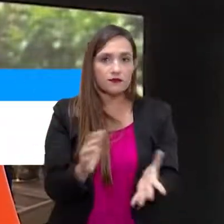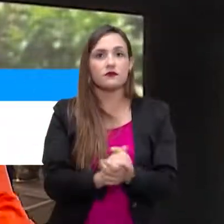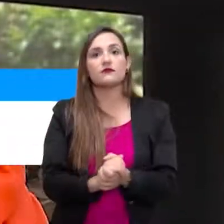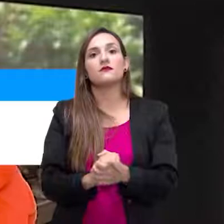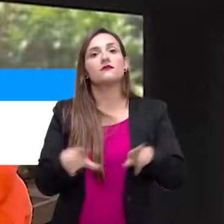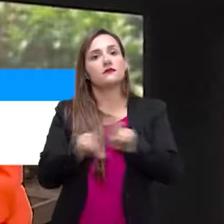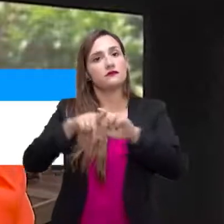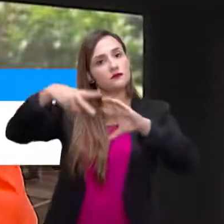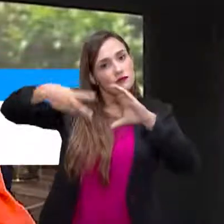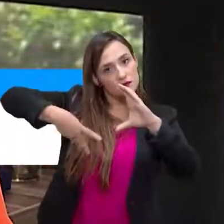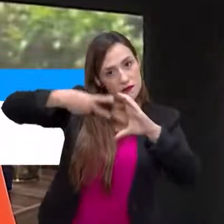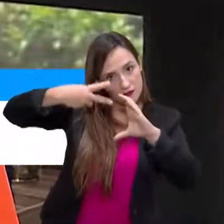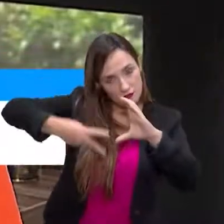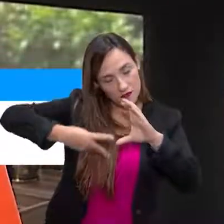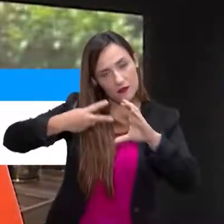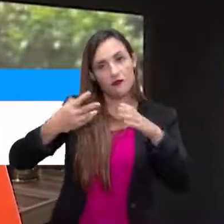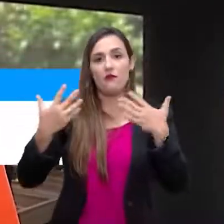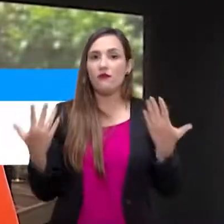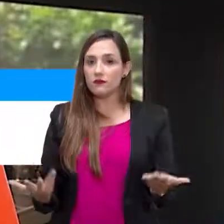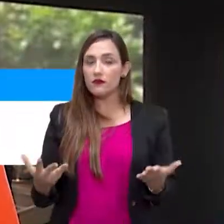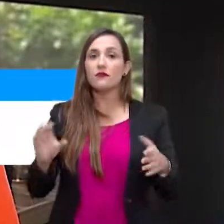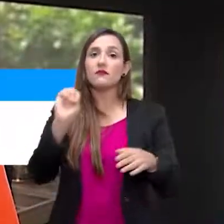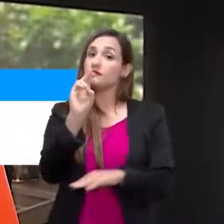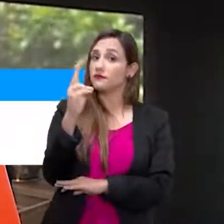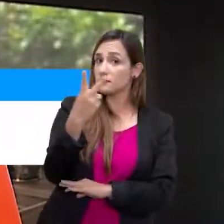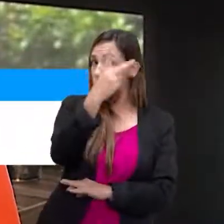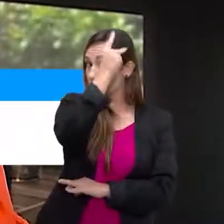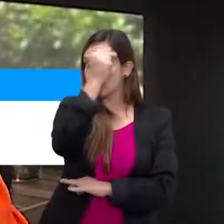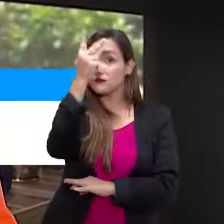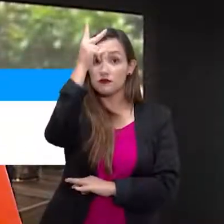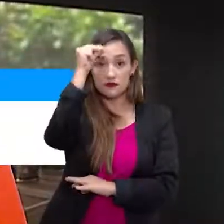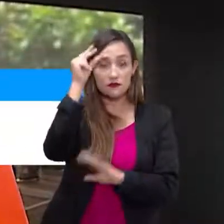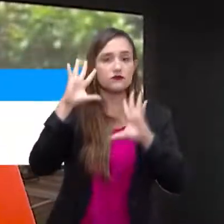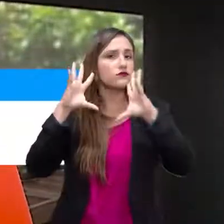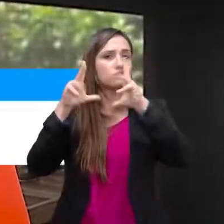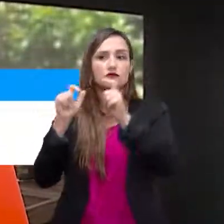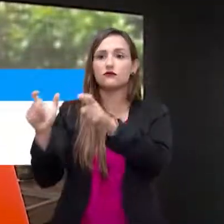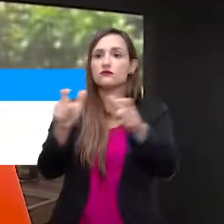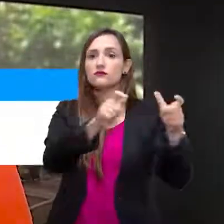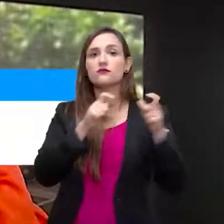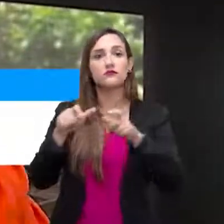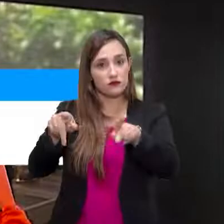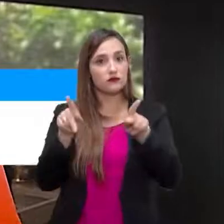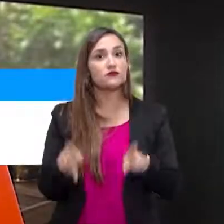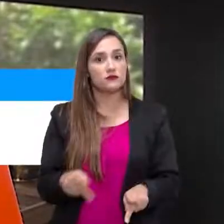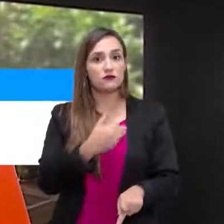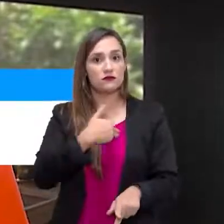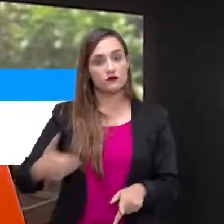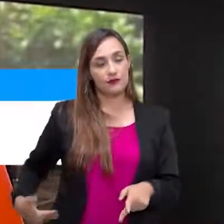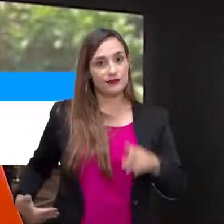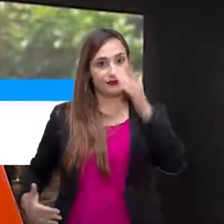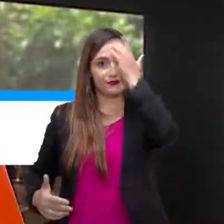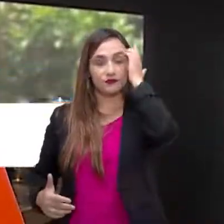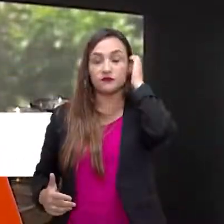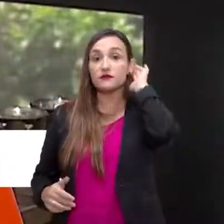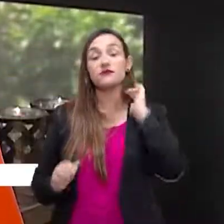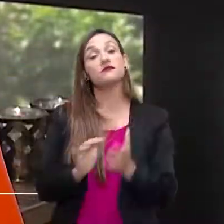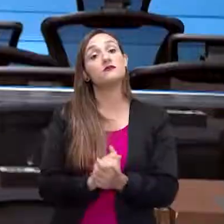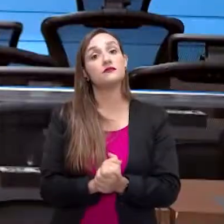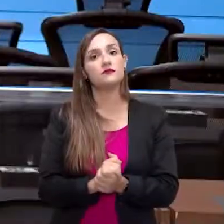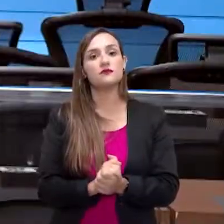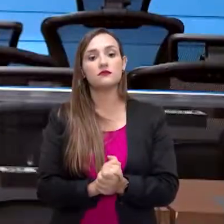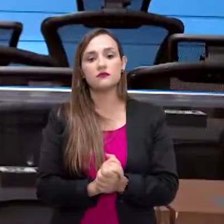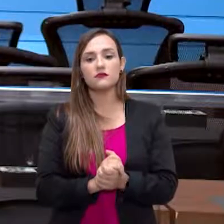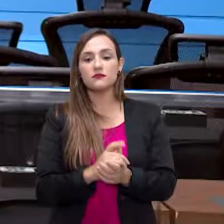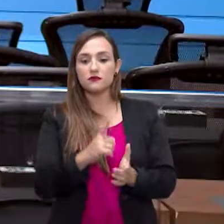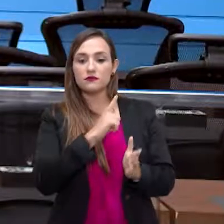Legislativas, nas câmaras municipais, nas prefeituras, nos órgãos públicos de um modo geral.